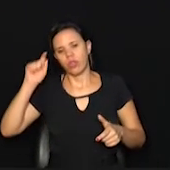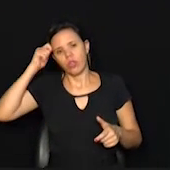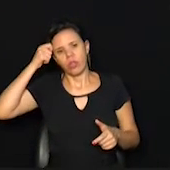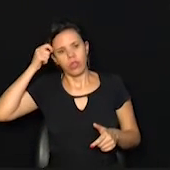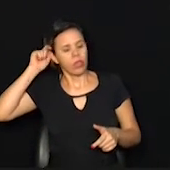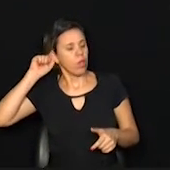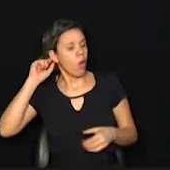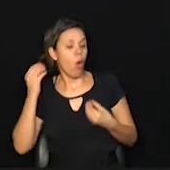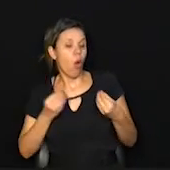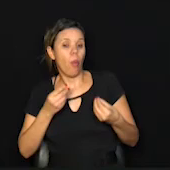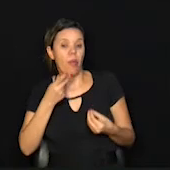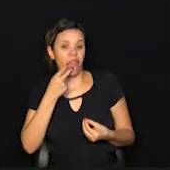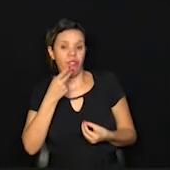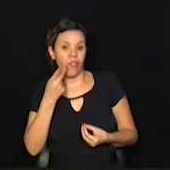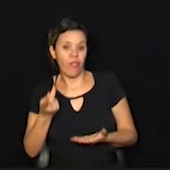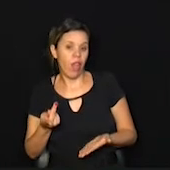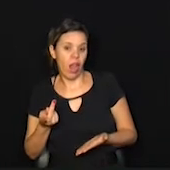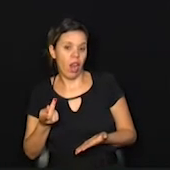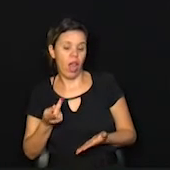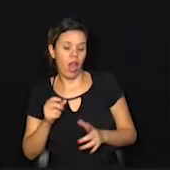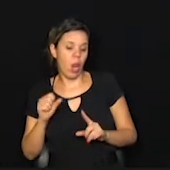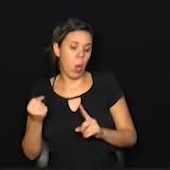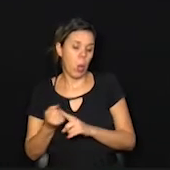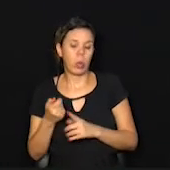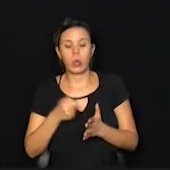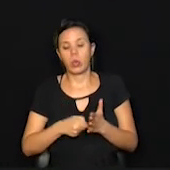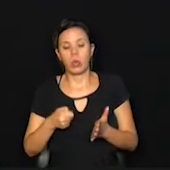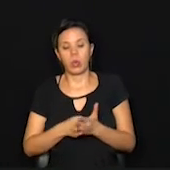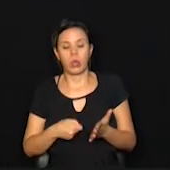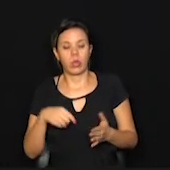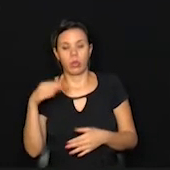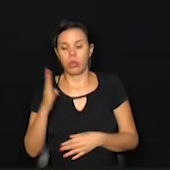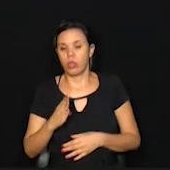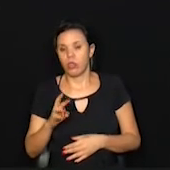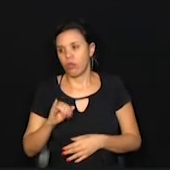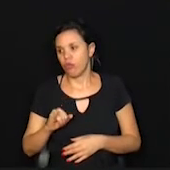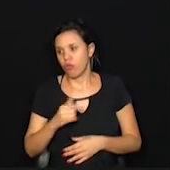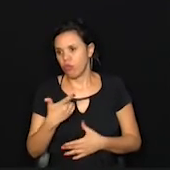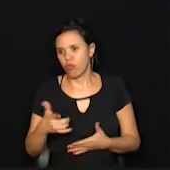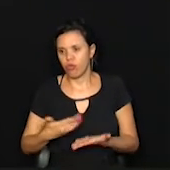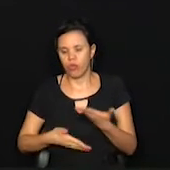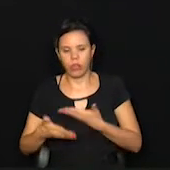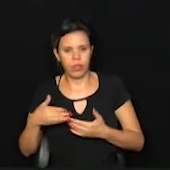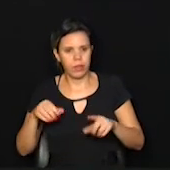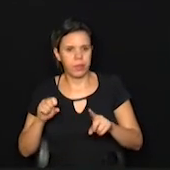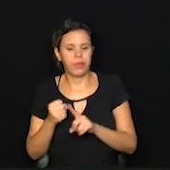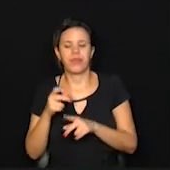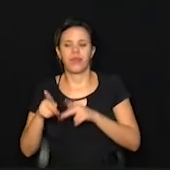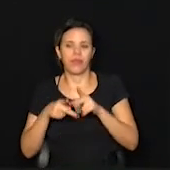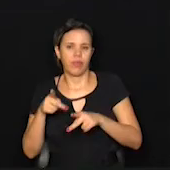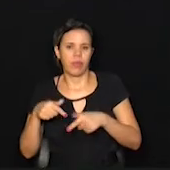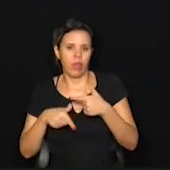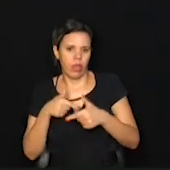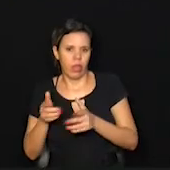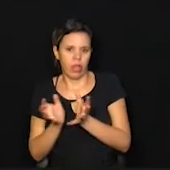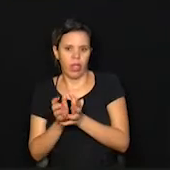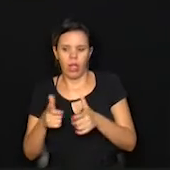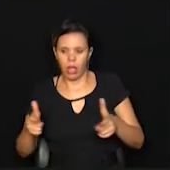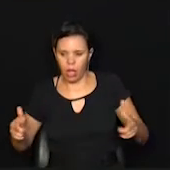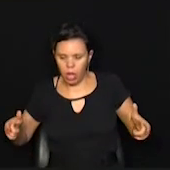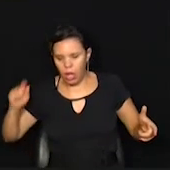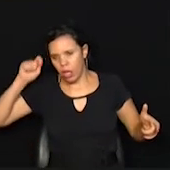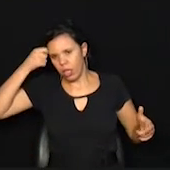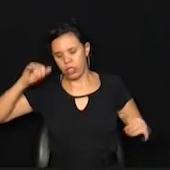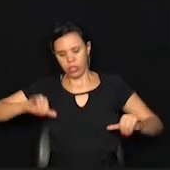Não tem como falar em lutar pelo socialismo aqui no Brasil se isso não envolver a classe trabalhadora que na sua imensa maioria